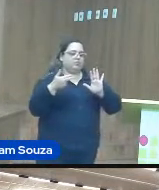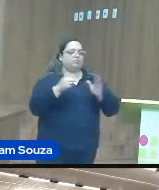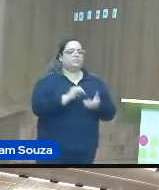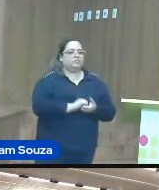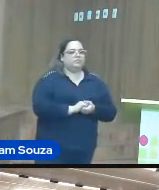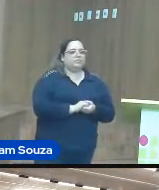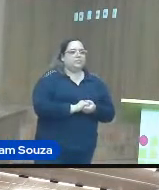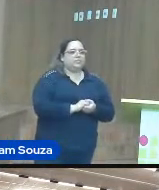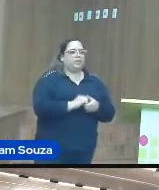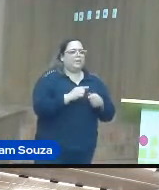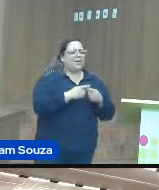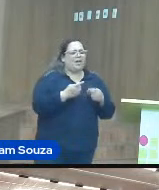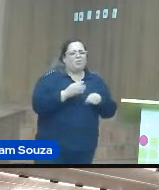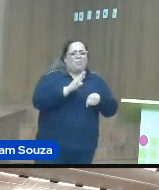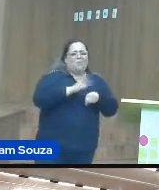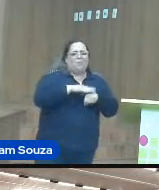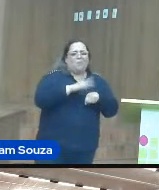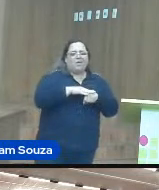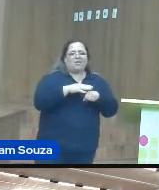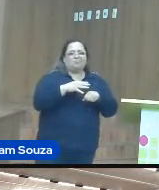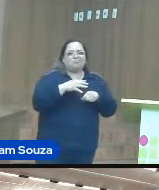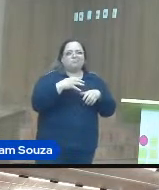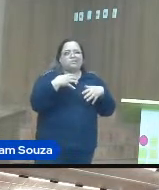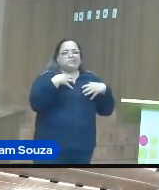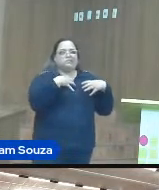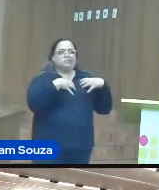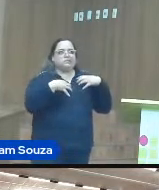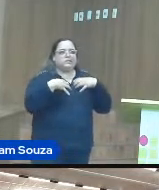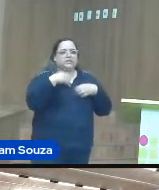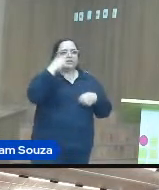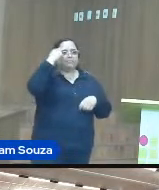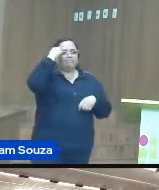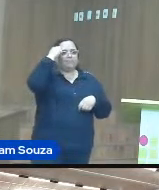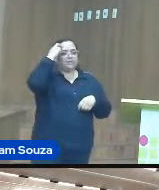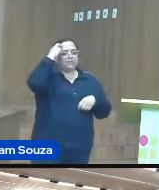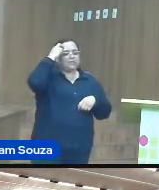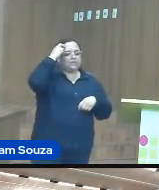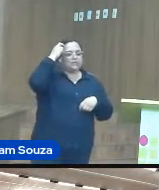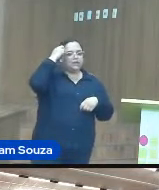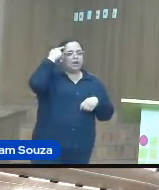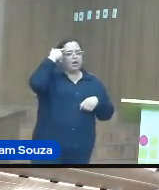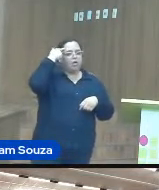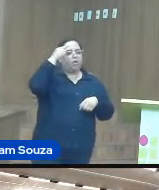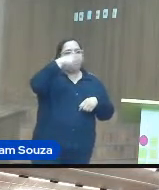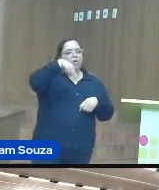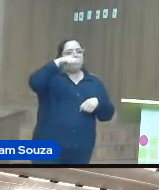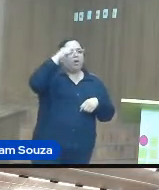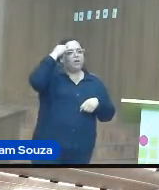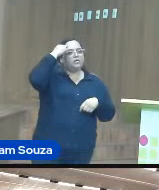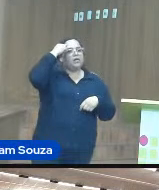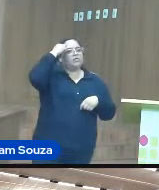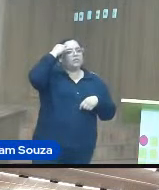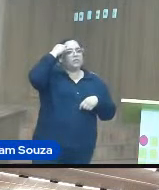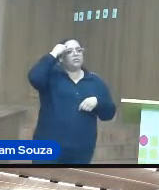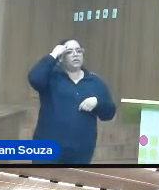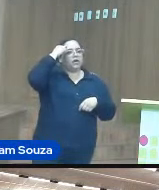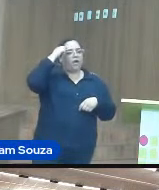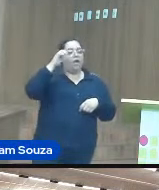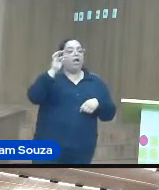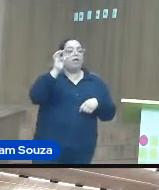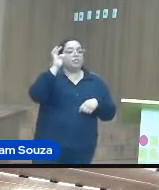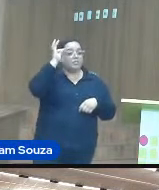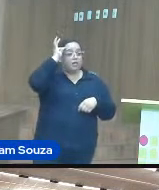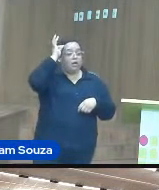de desconforto intelectual. Só para vocês terem uma ideia, a teoria geral da relatividade, ela é publicada